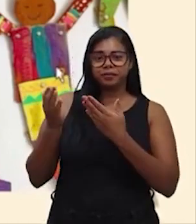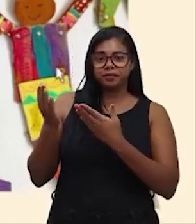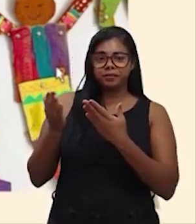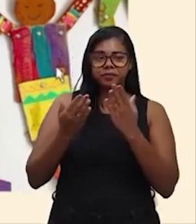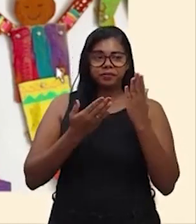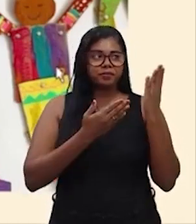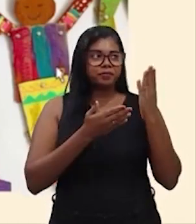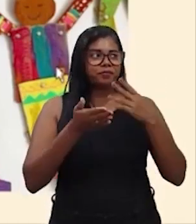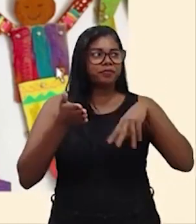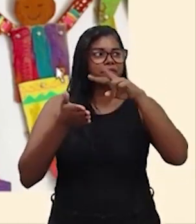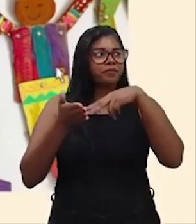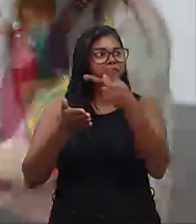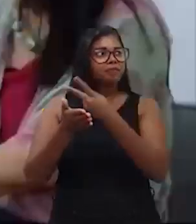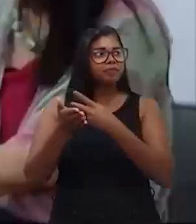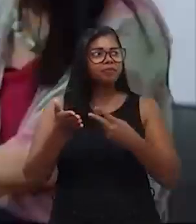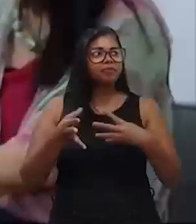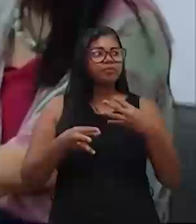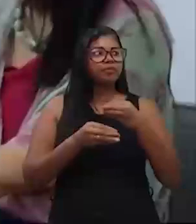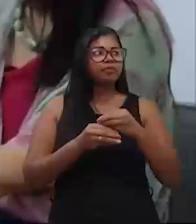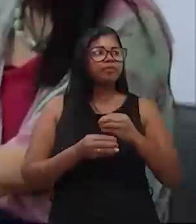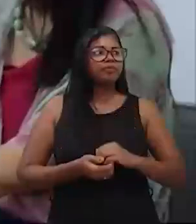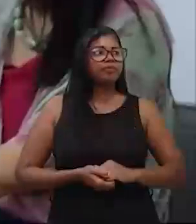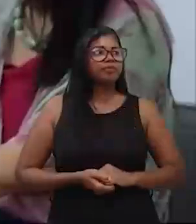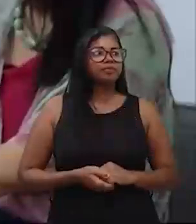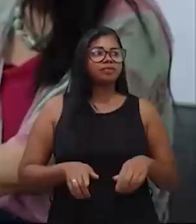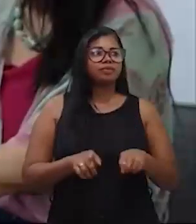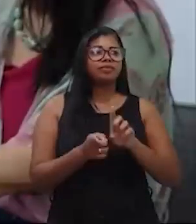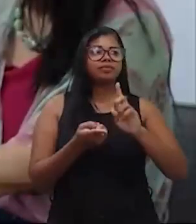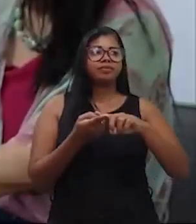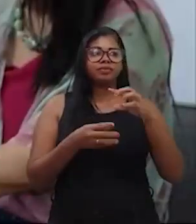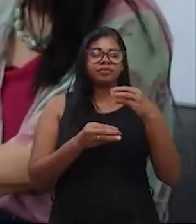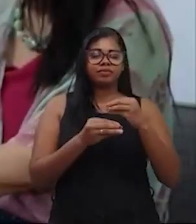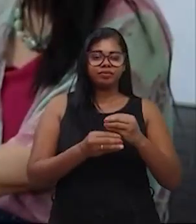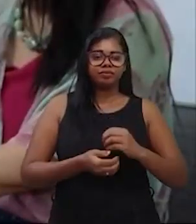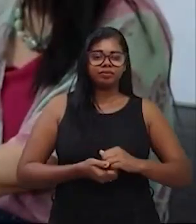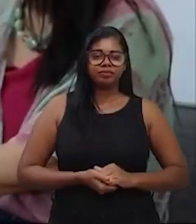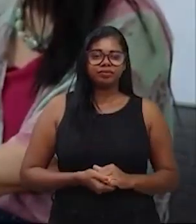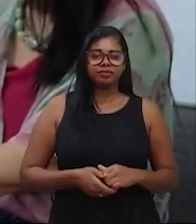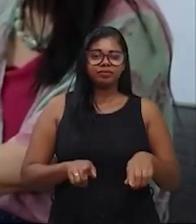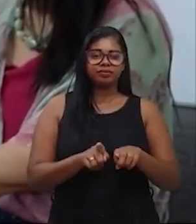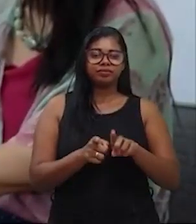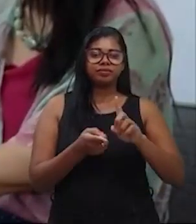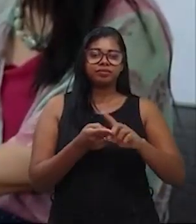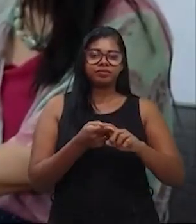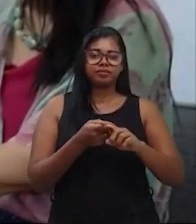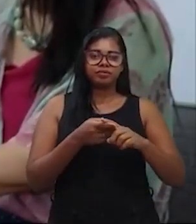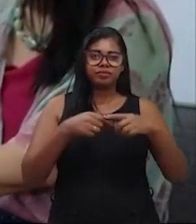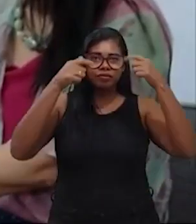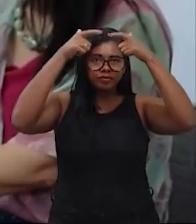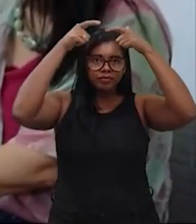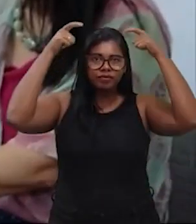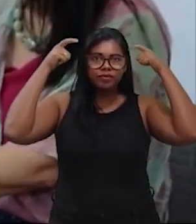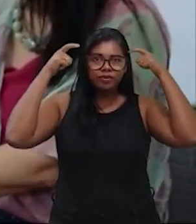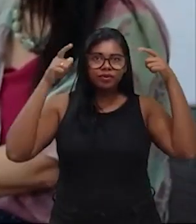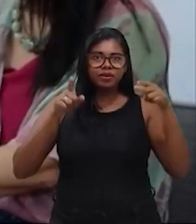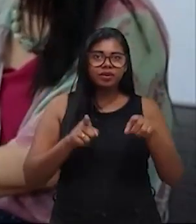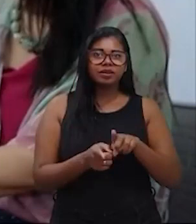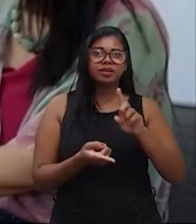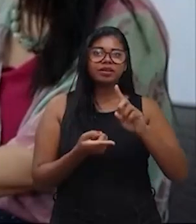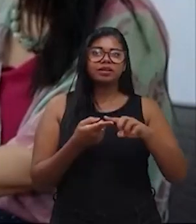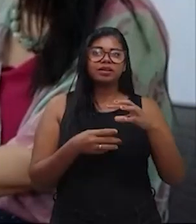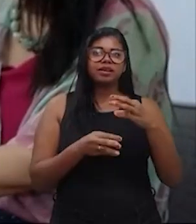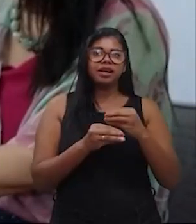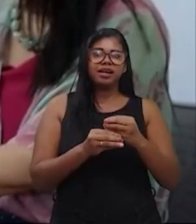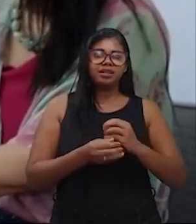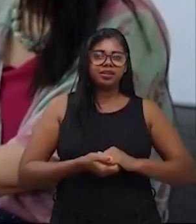mais é do que uma pintura, né, do que um rabisco dentro desses quadradinhos, desses pés, desses chapéuzinhos, e fazendo